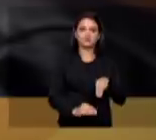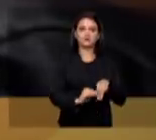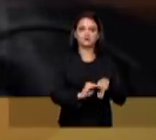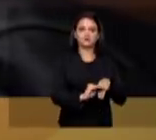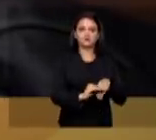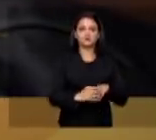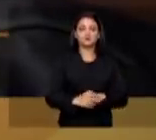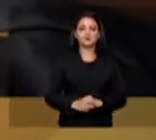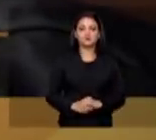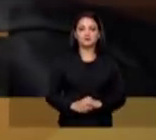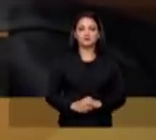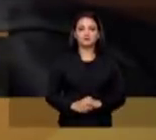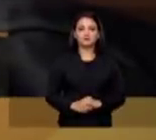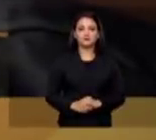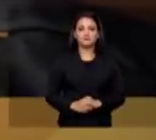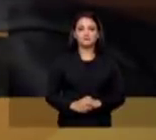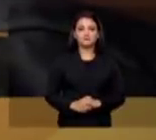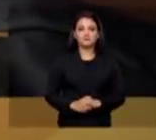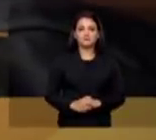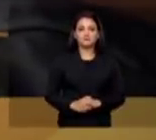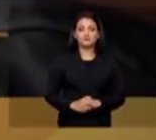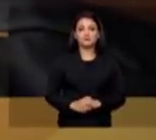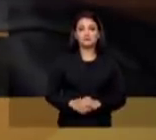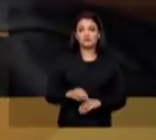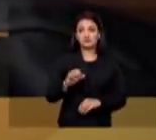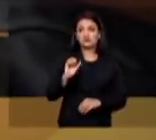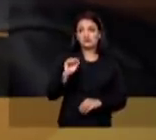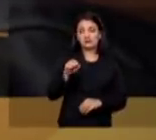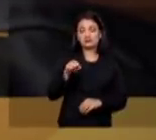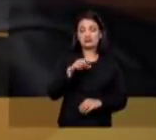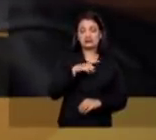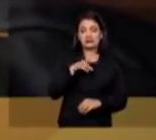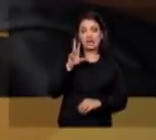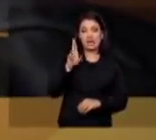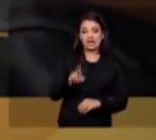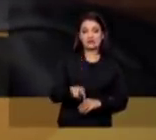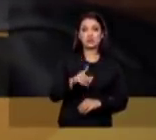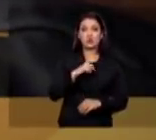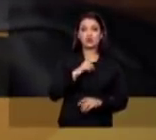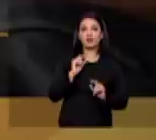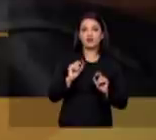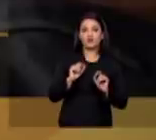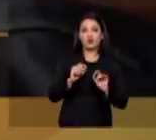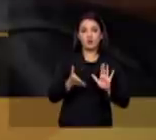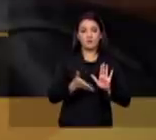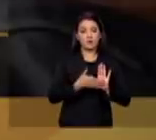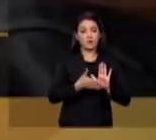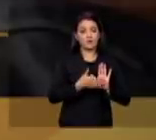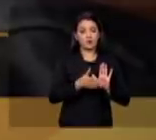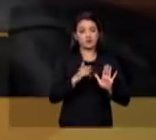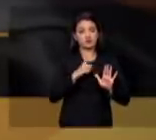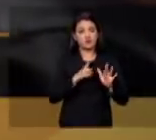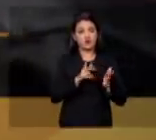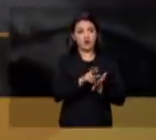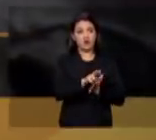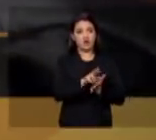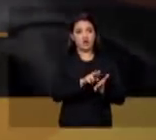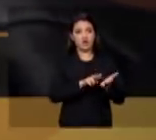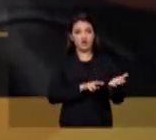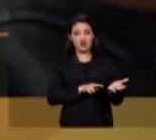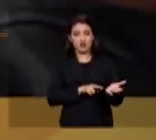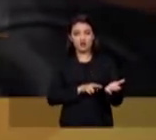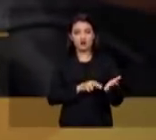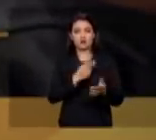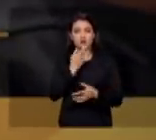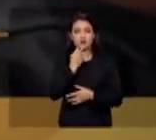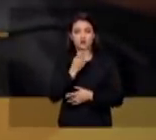Vossa Excelência, creio que tem razão, no sentido de que houve ministro uma proposição da parte da relatoria ao